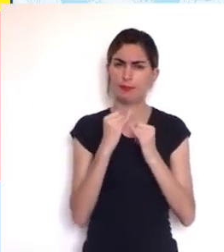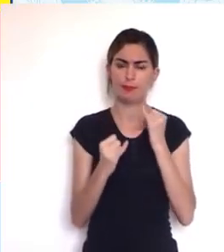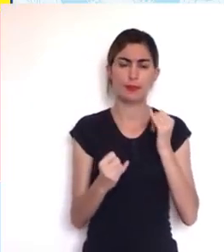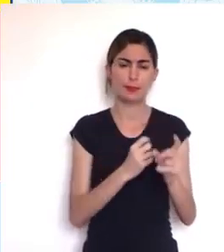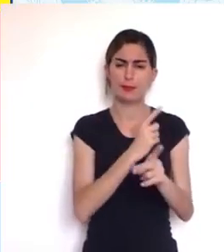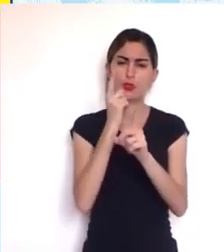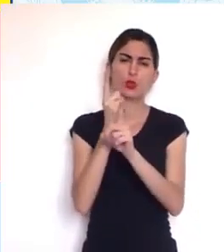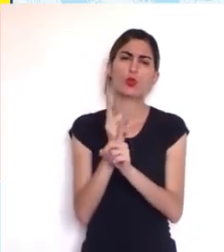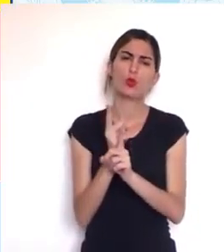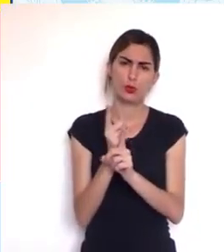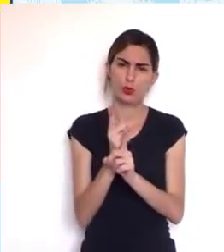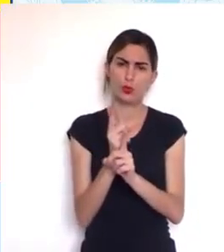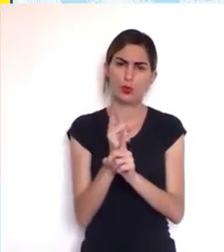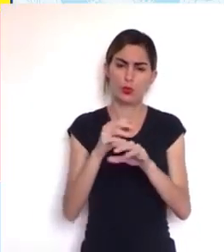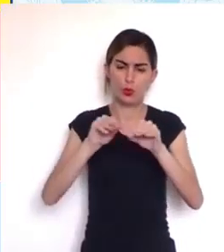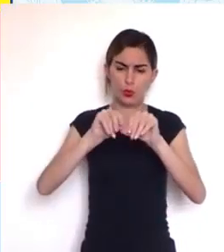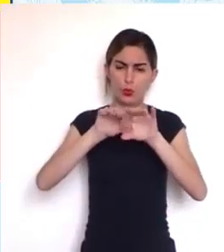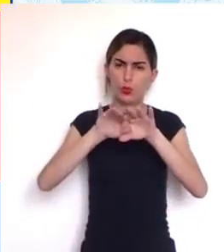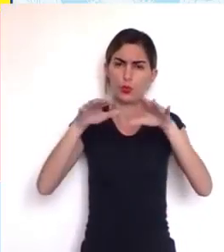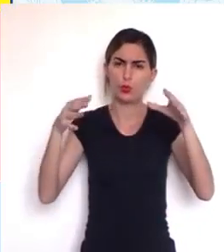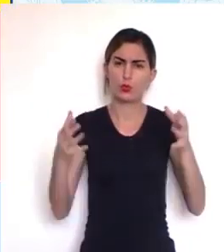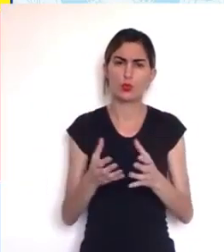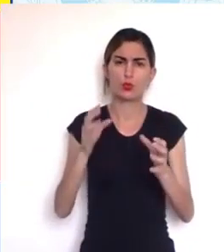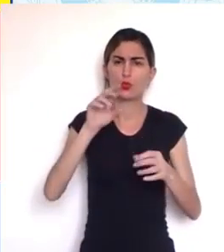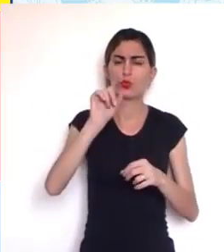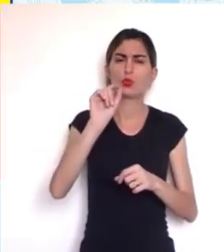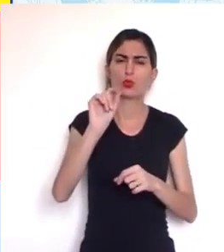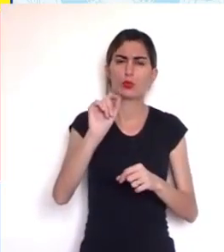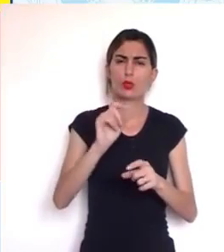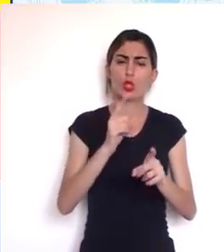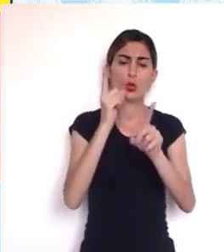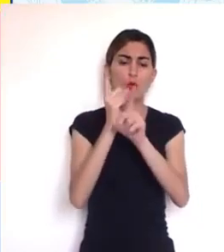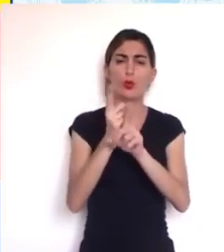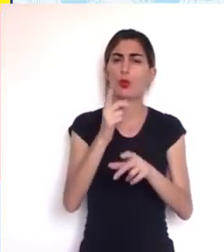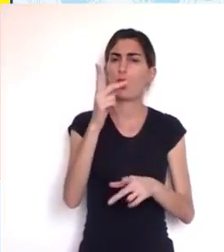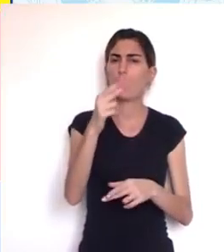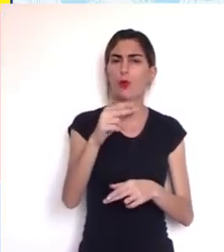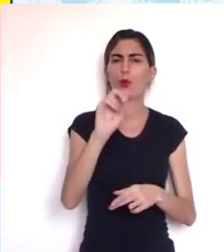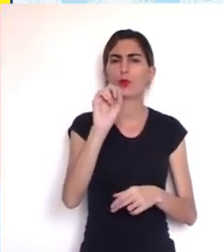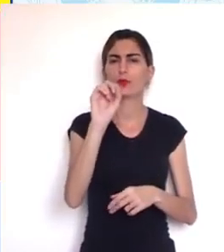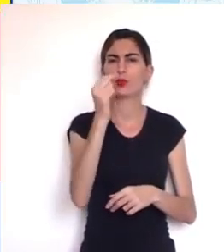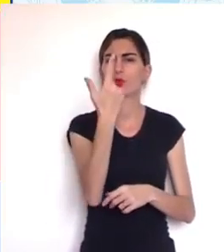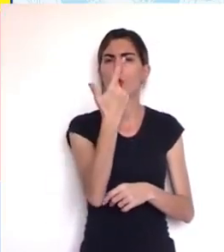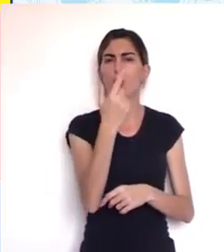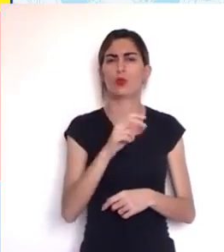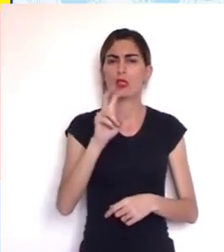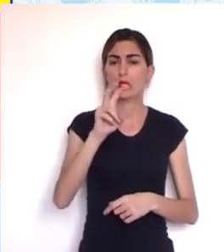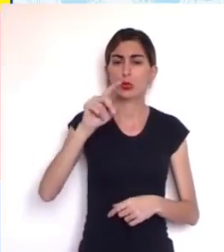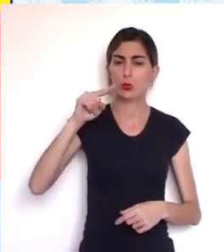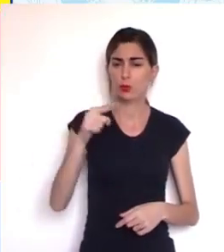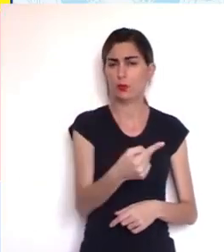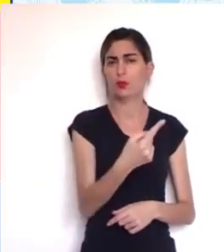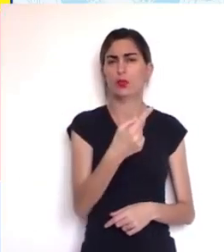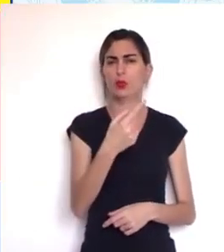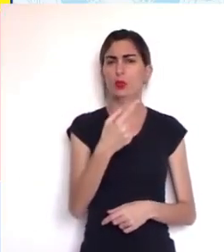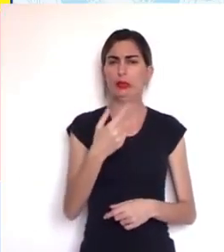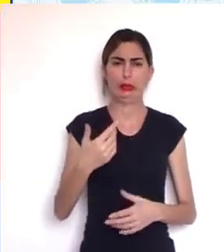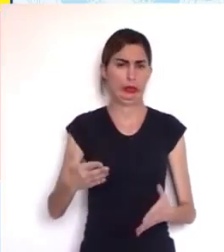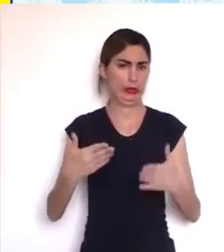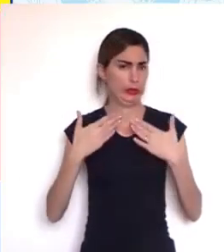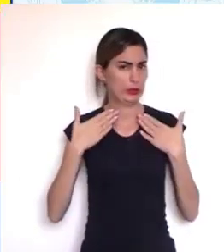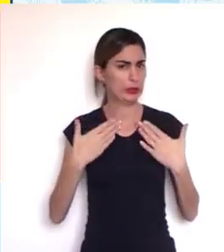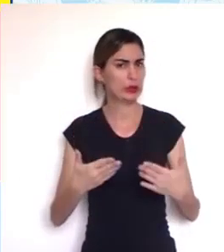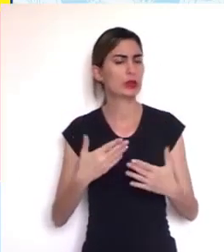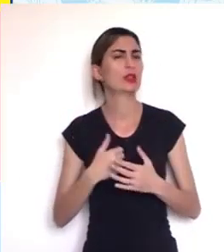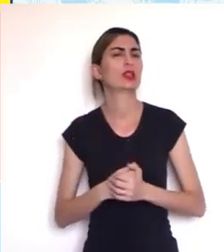é encontradas na superfície do Sol, na ordem dos 5.000 graus Celsius.